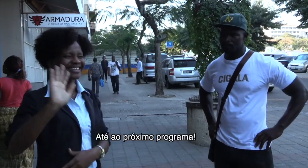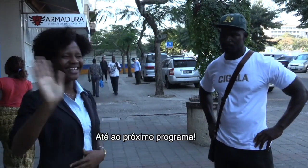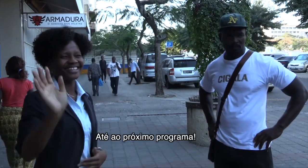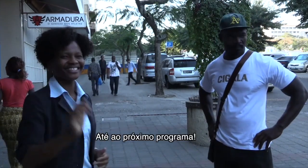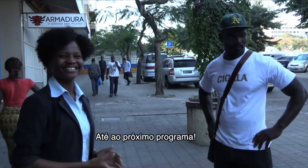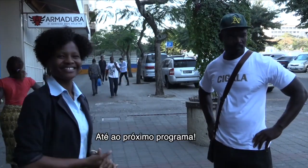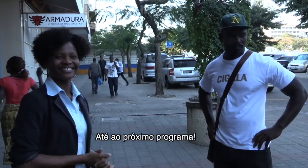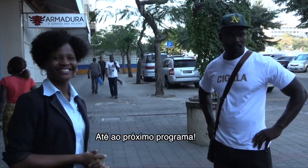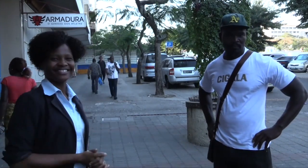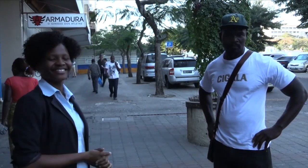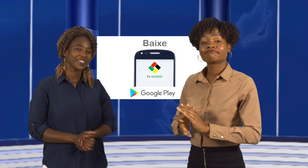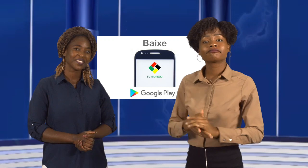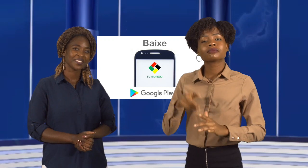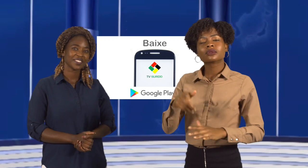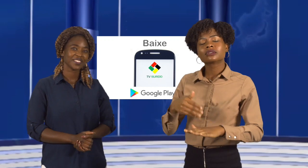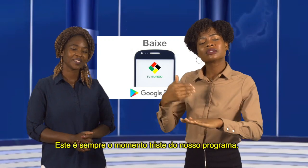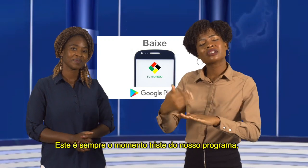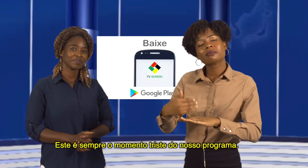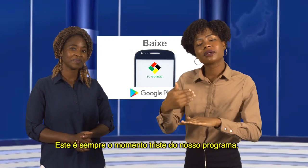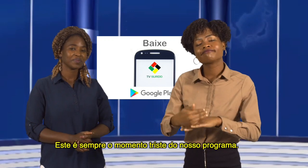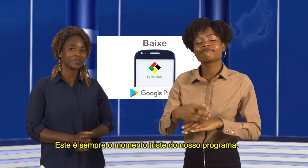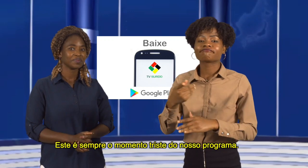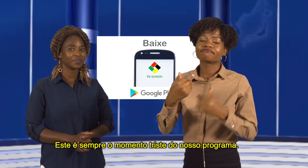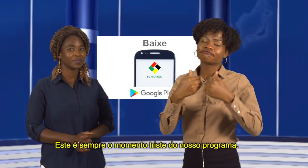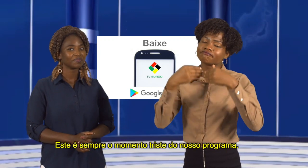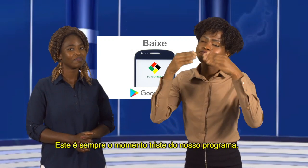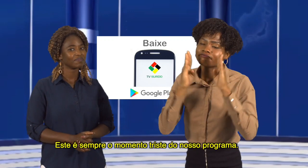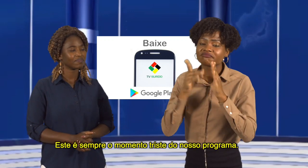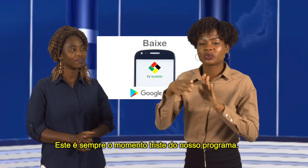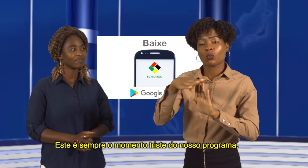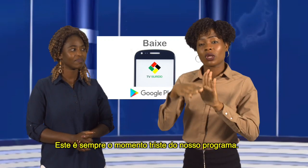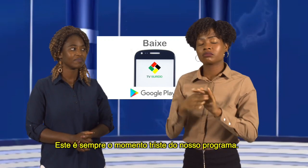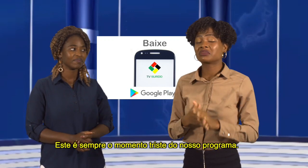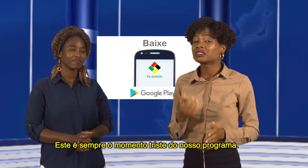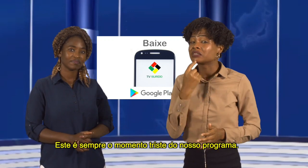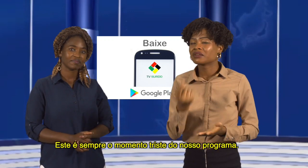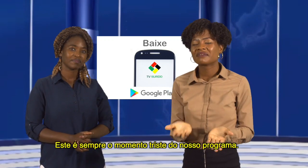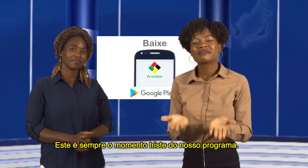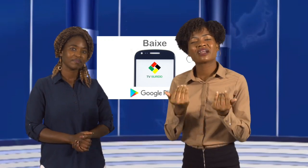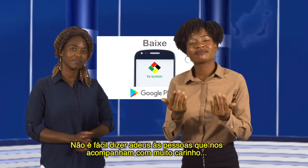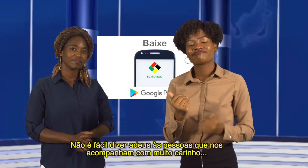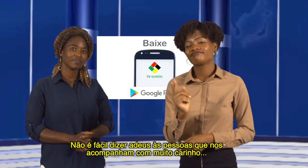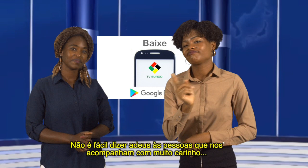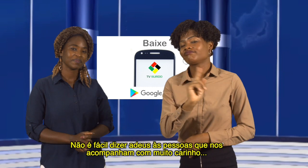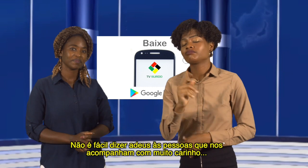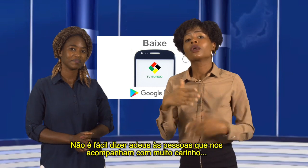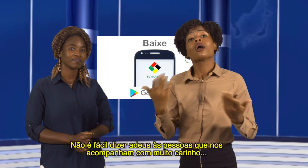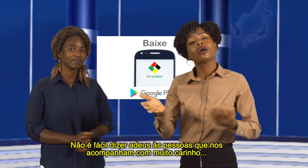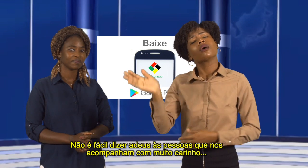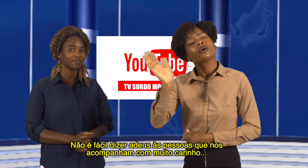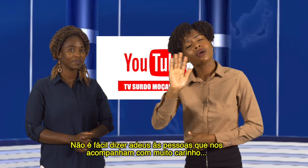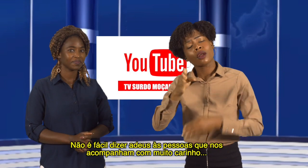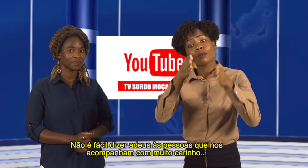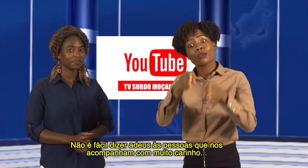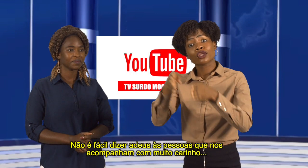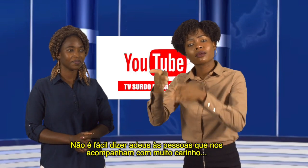Até o próximo programa. Este é sempre o momento triste do nosso programa. Não é fácil dizer